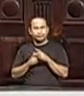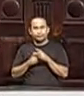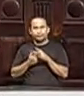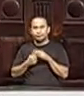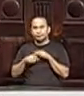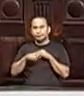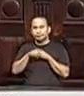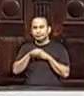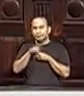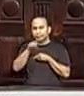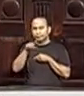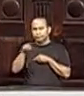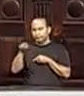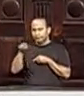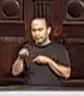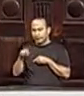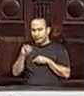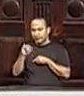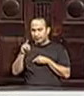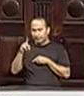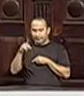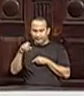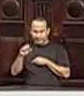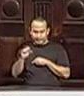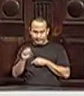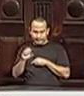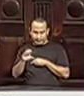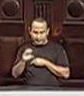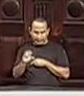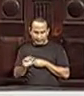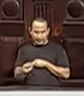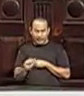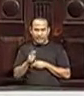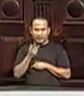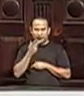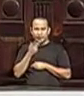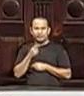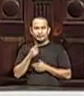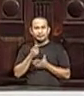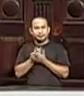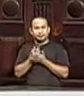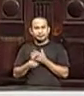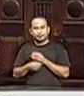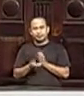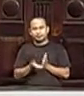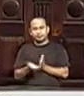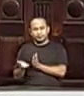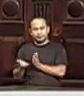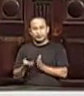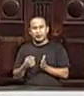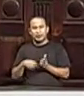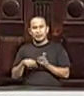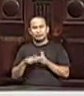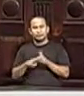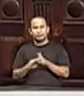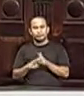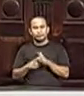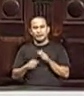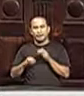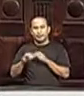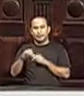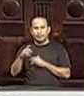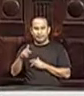pelo índice IPCA, ou seja, é repassado para as tarifas o reajuste do índice do